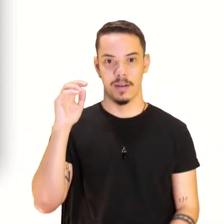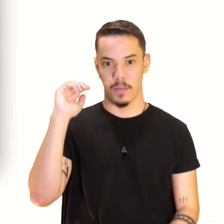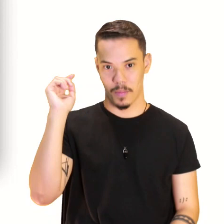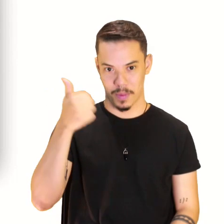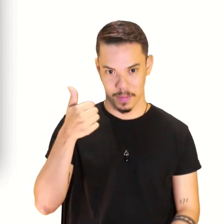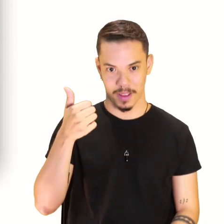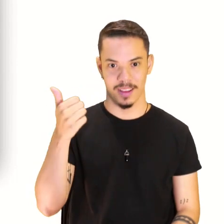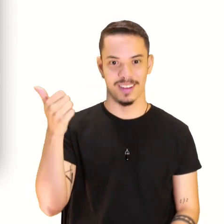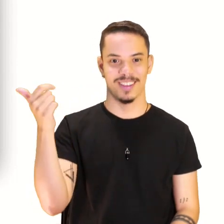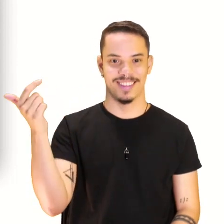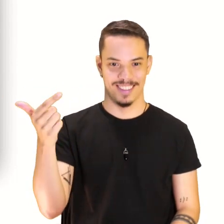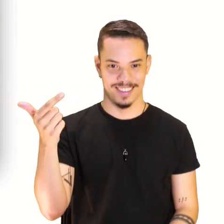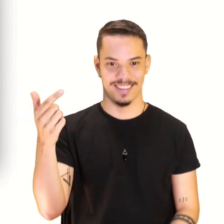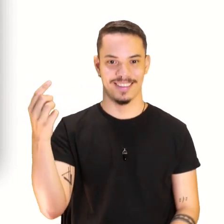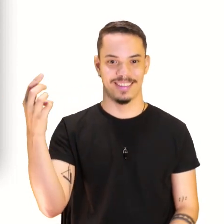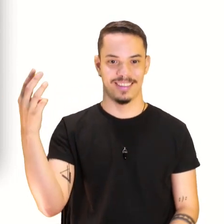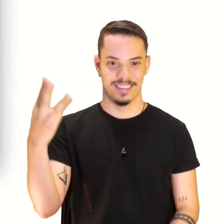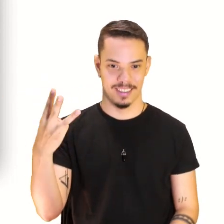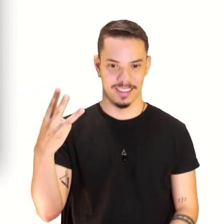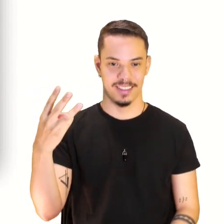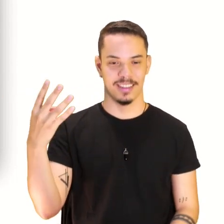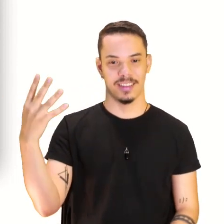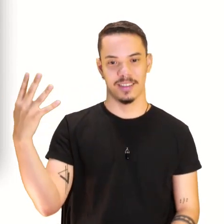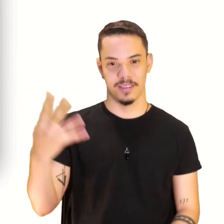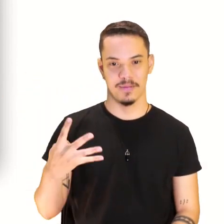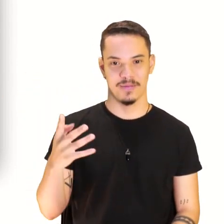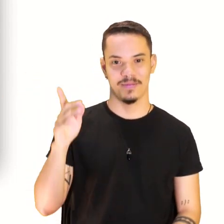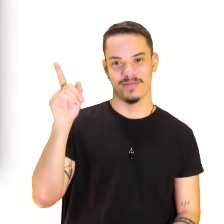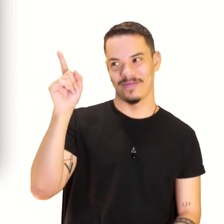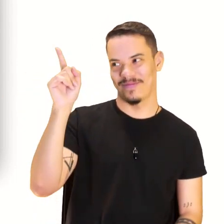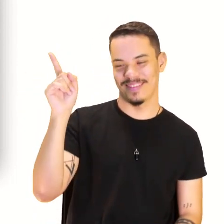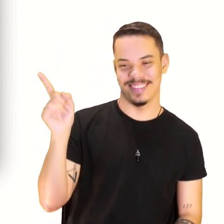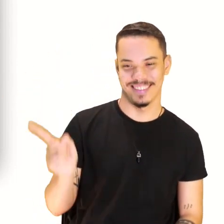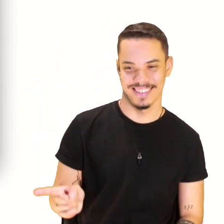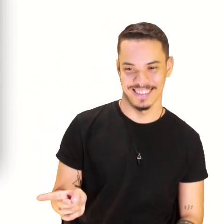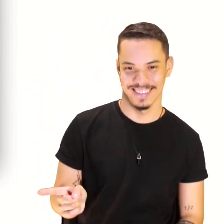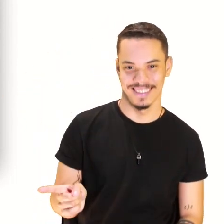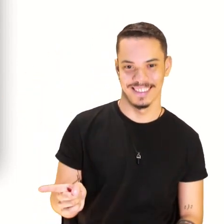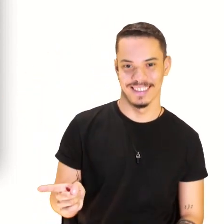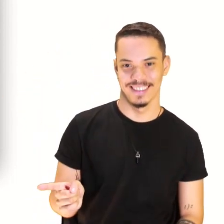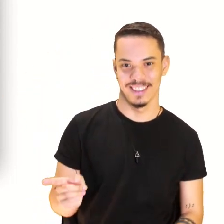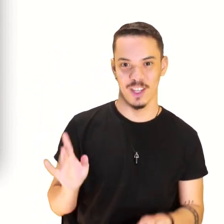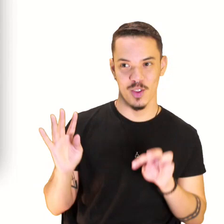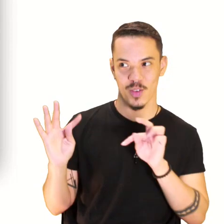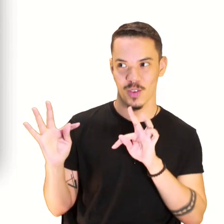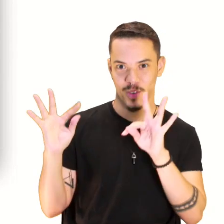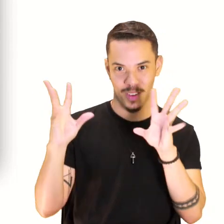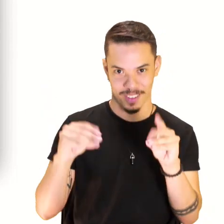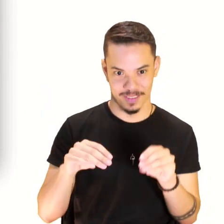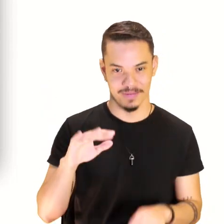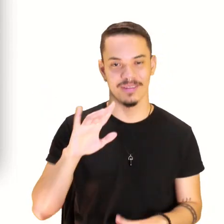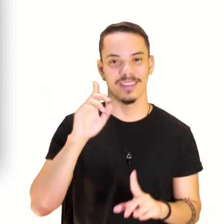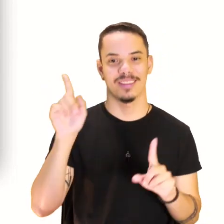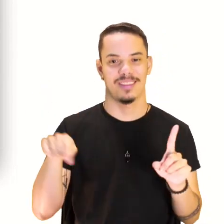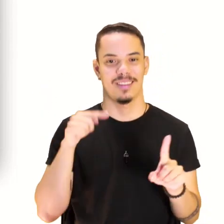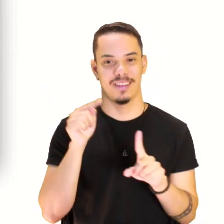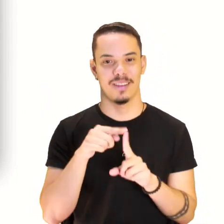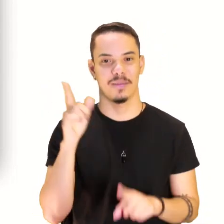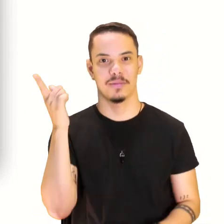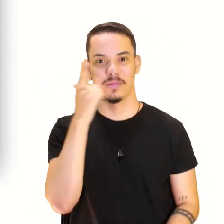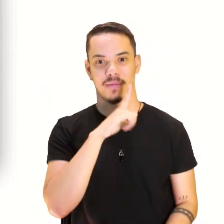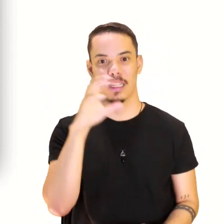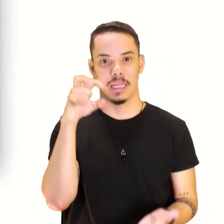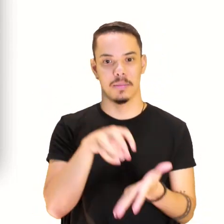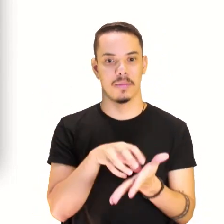agora, baricentro, circuncentro, o que mais, não sei. Tudo pro centro. Tudo no centro, o objetivo é chegar no centro